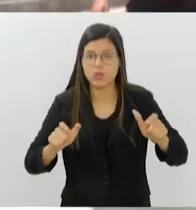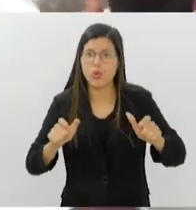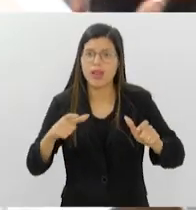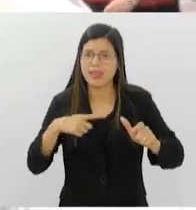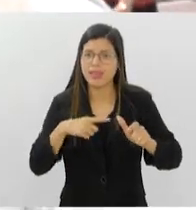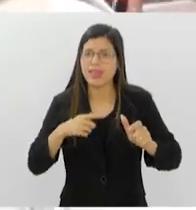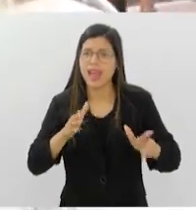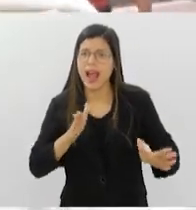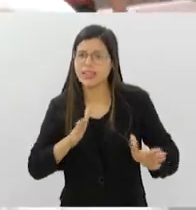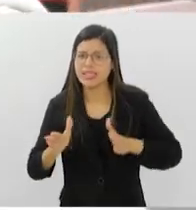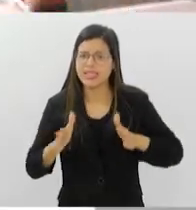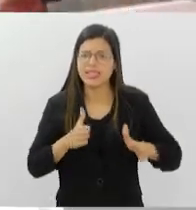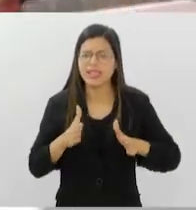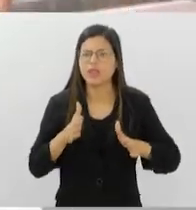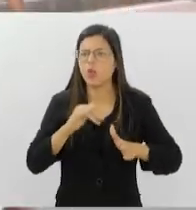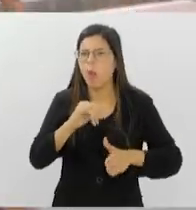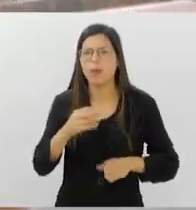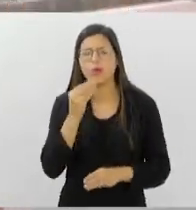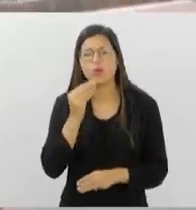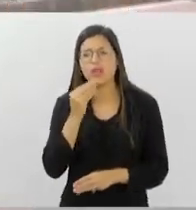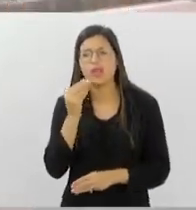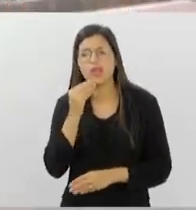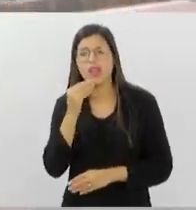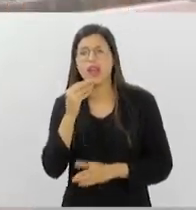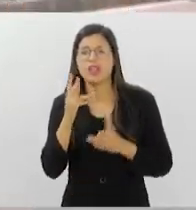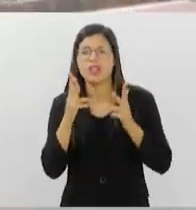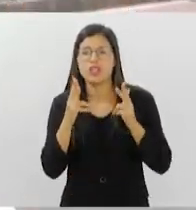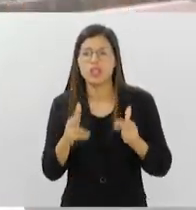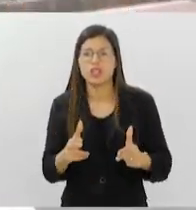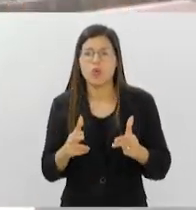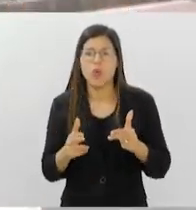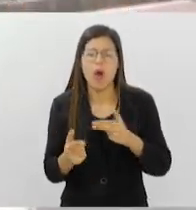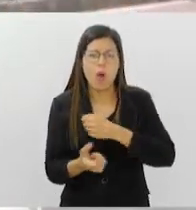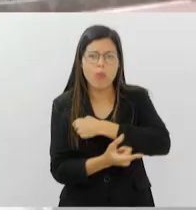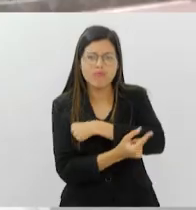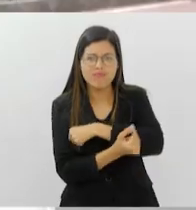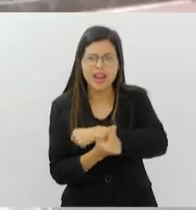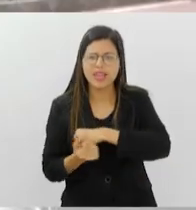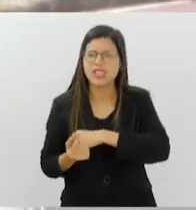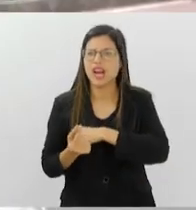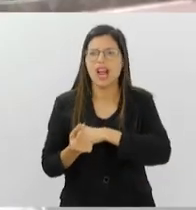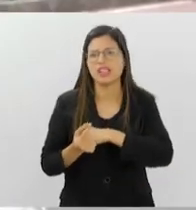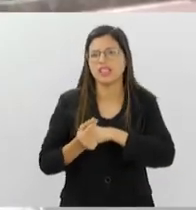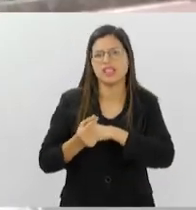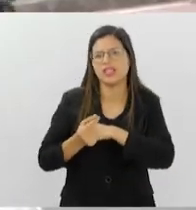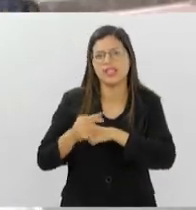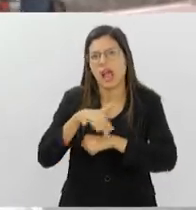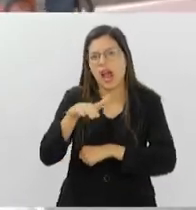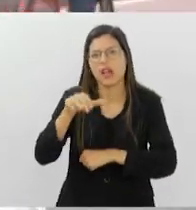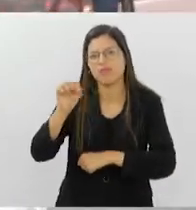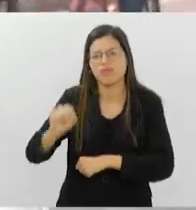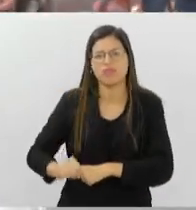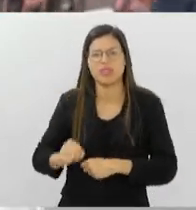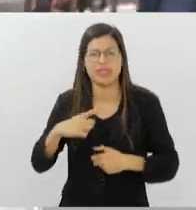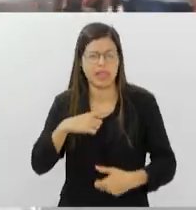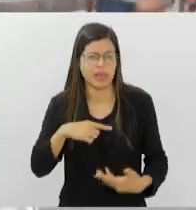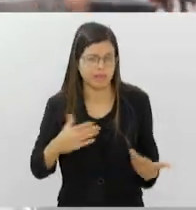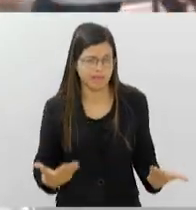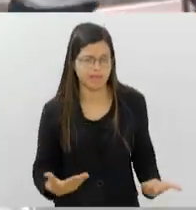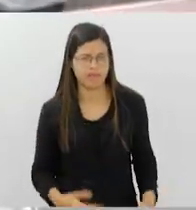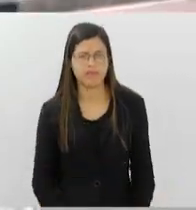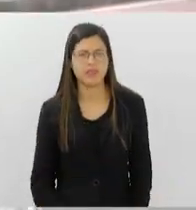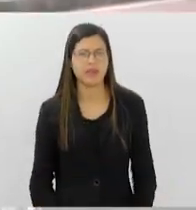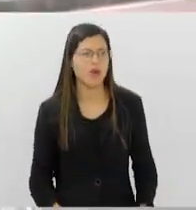eh que a classe média e classe média do Rio de Janeiro da Zona Sul tem Tá certo J Muito obrigado pela tua